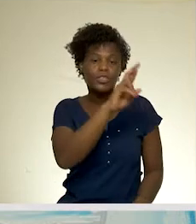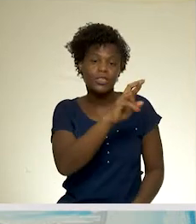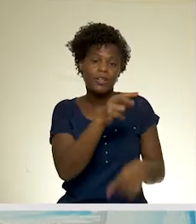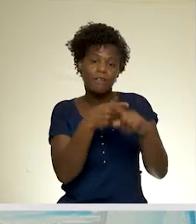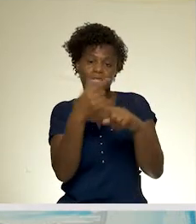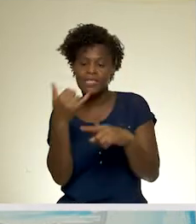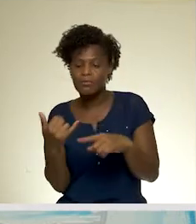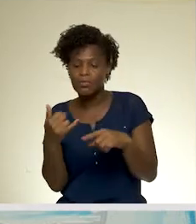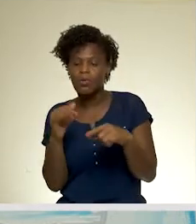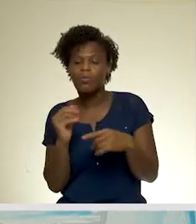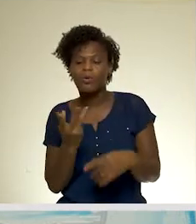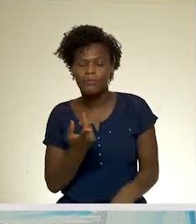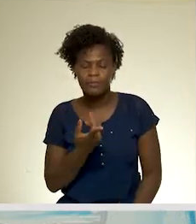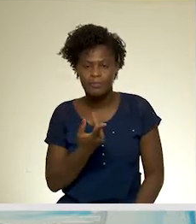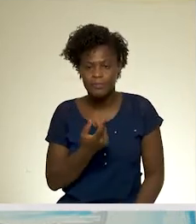pela definição.